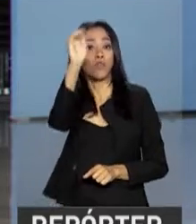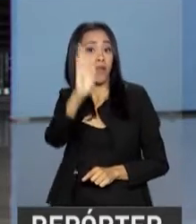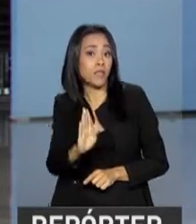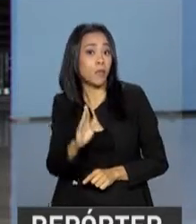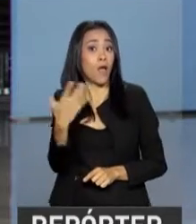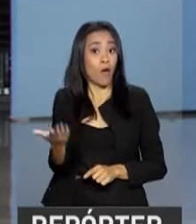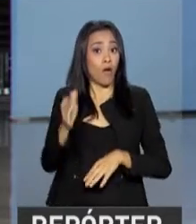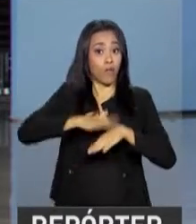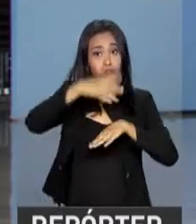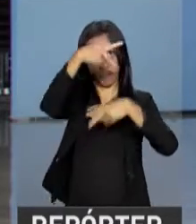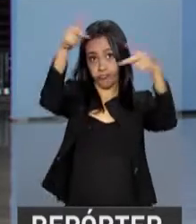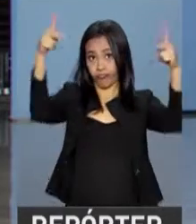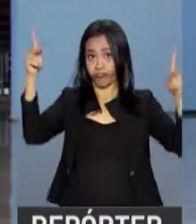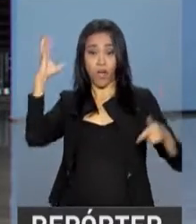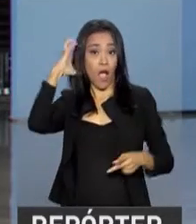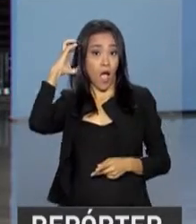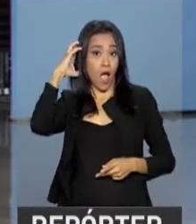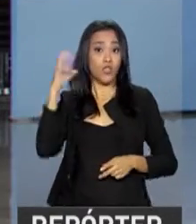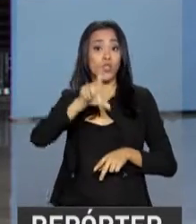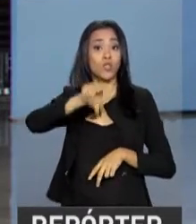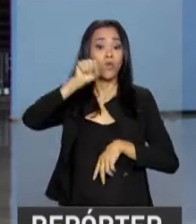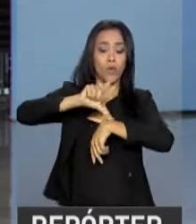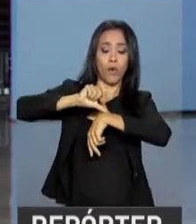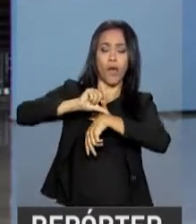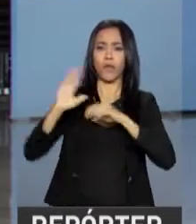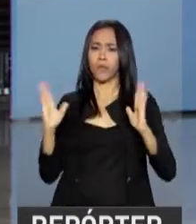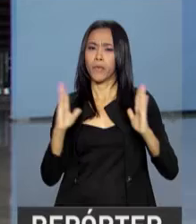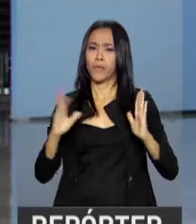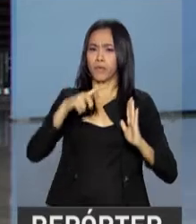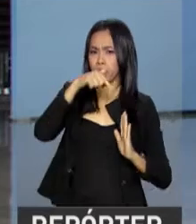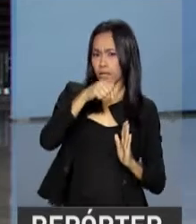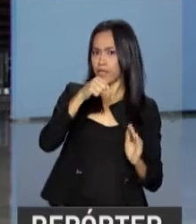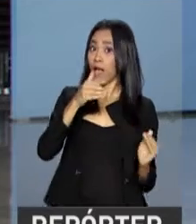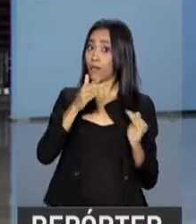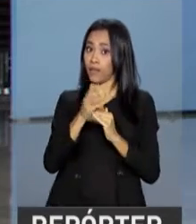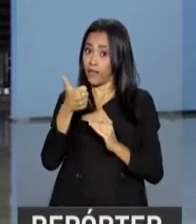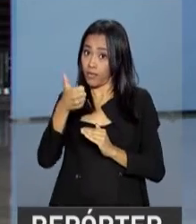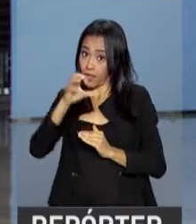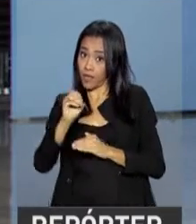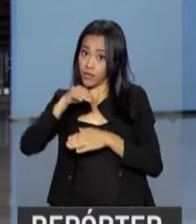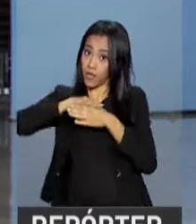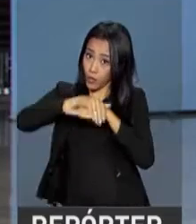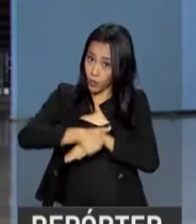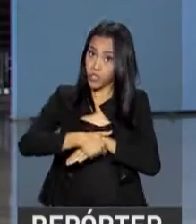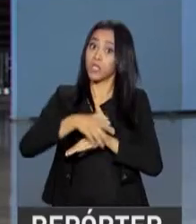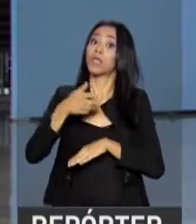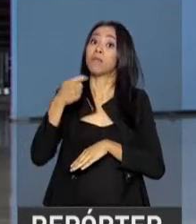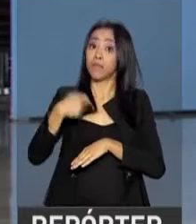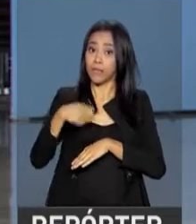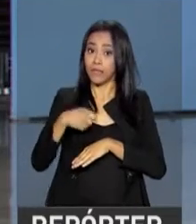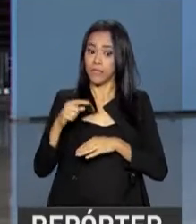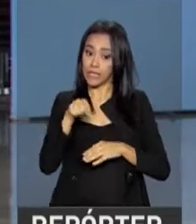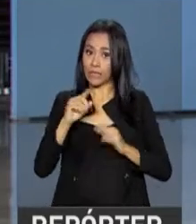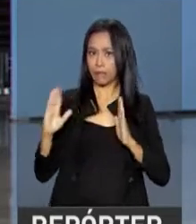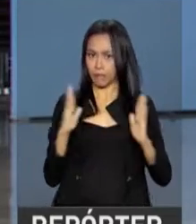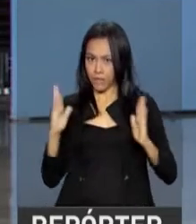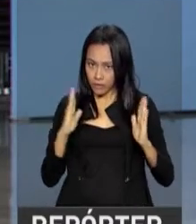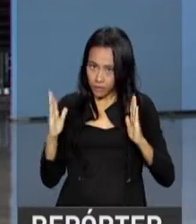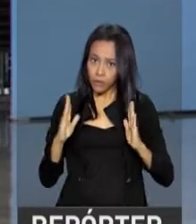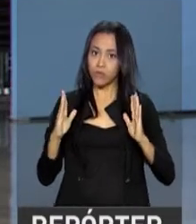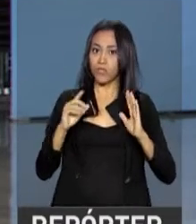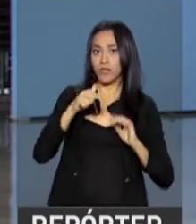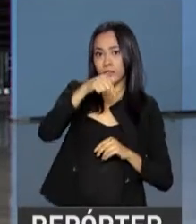votar e escolher o horário em que vão transmitir entre 7 e 10 na noite já sem fazer essa transição obrigatoriamente entre sete e dez da noite